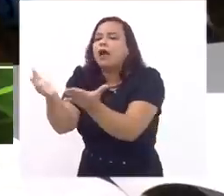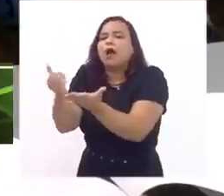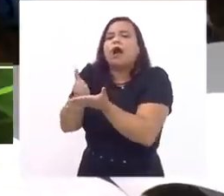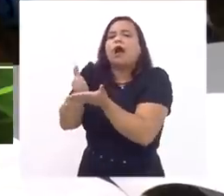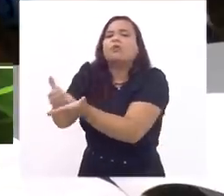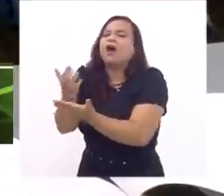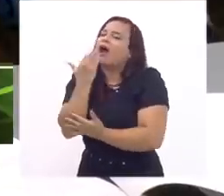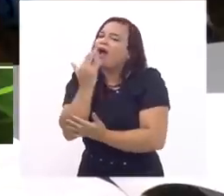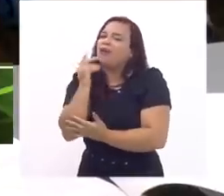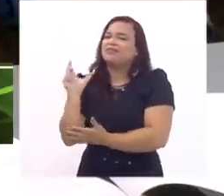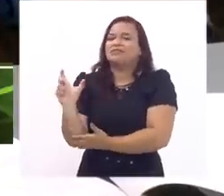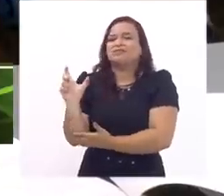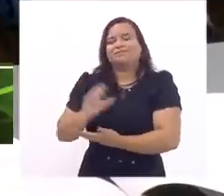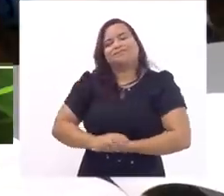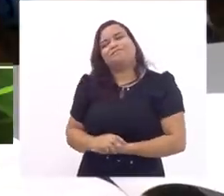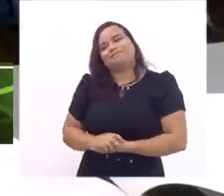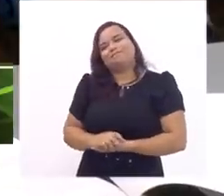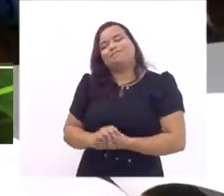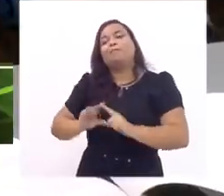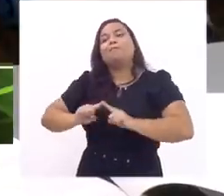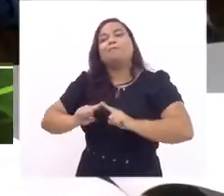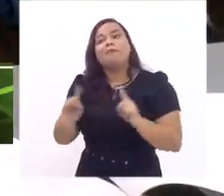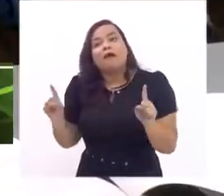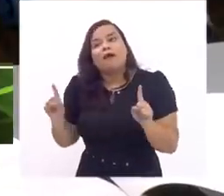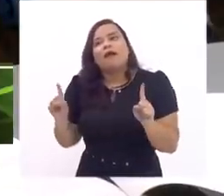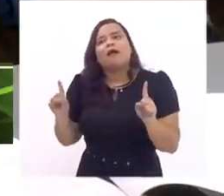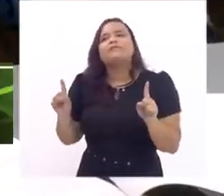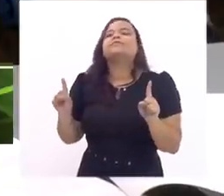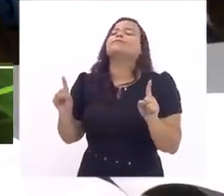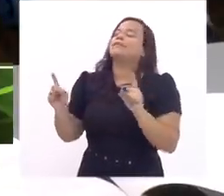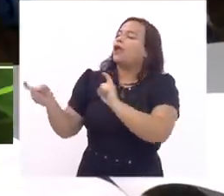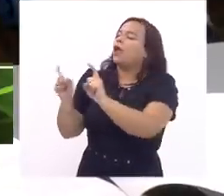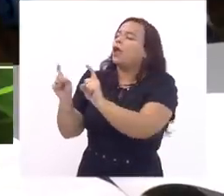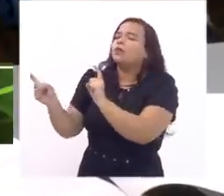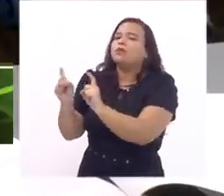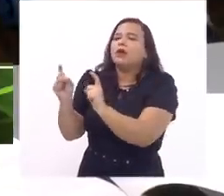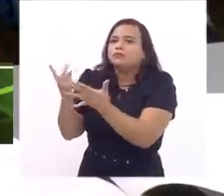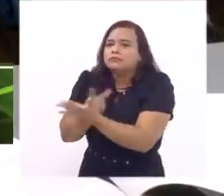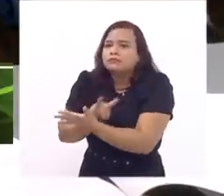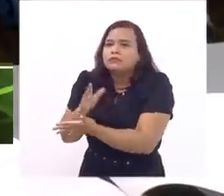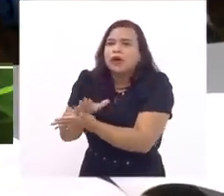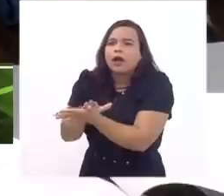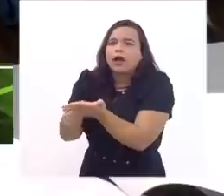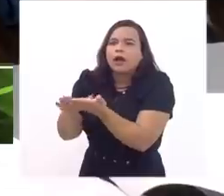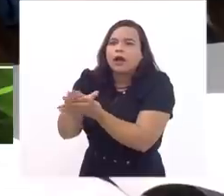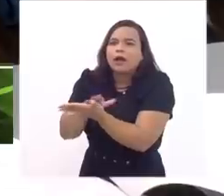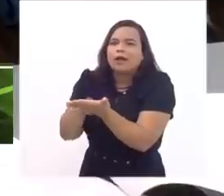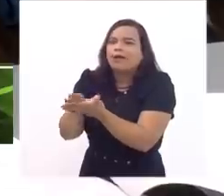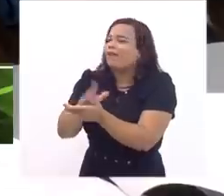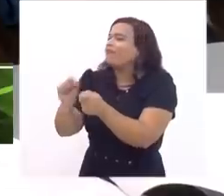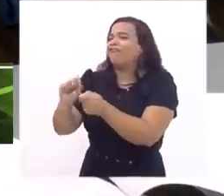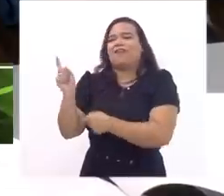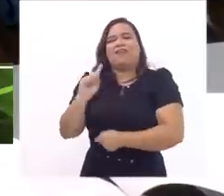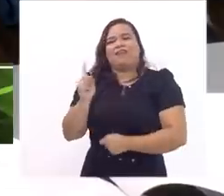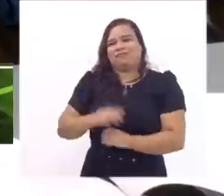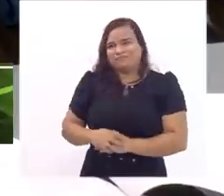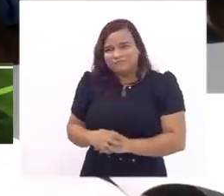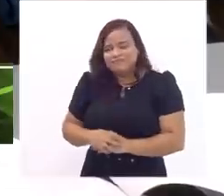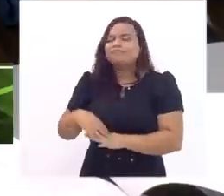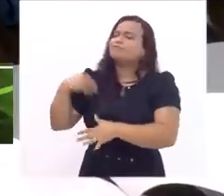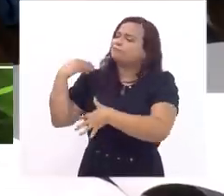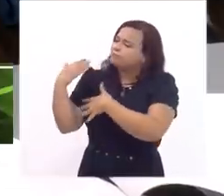alimentação. E aí, né, a reunião não aconteceu. Depois,